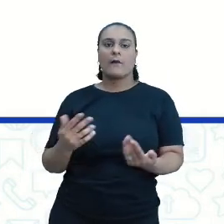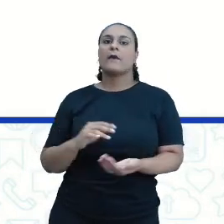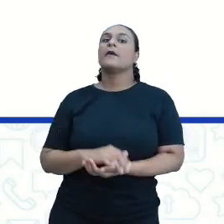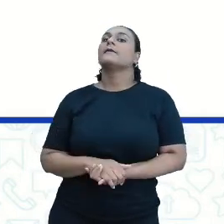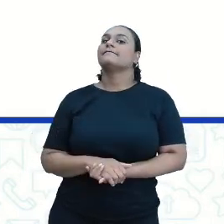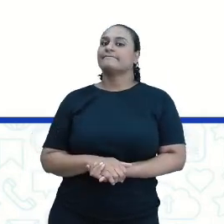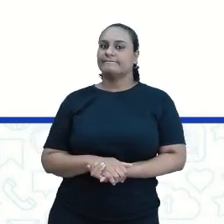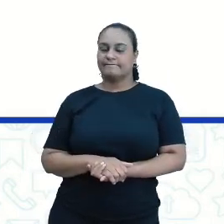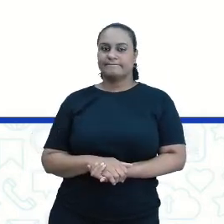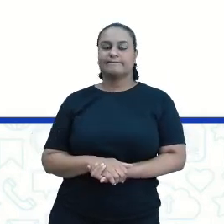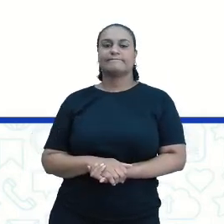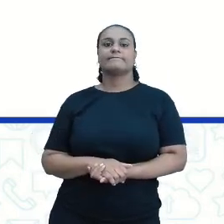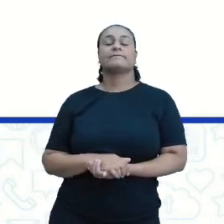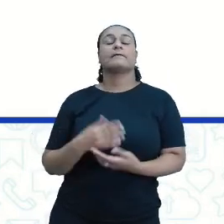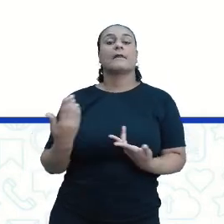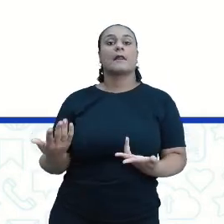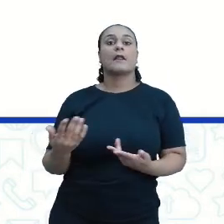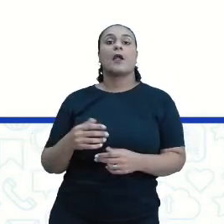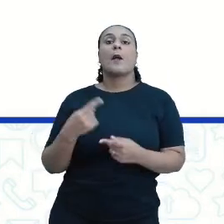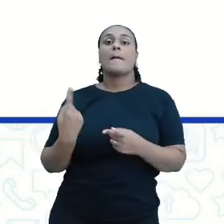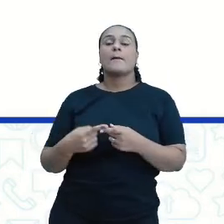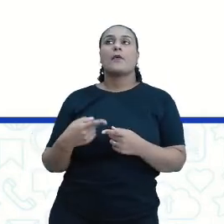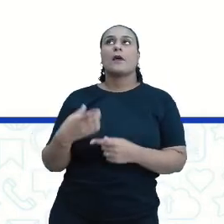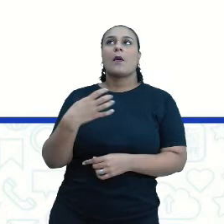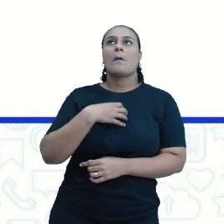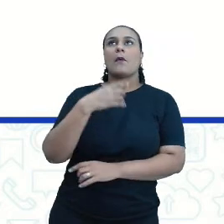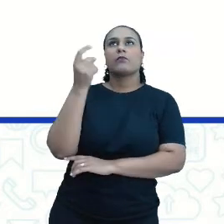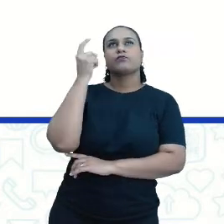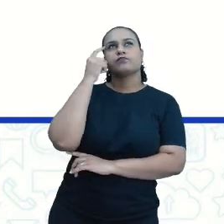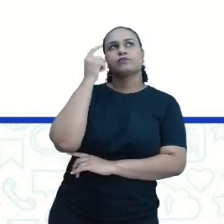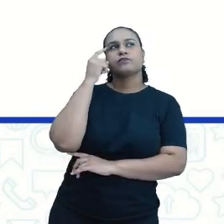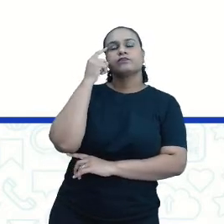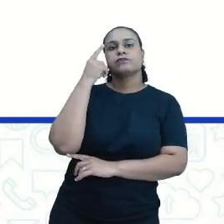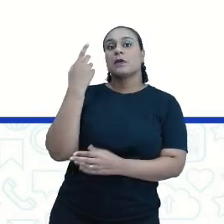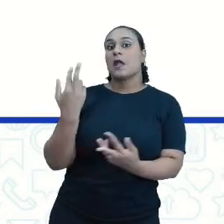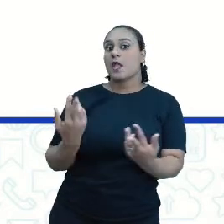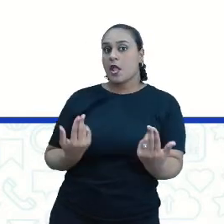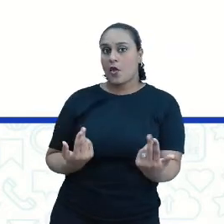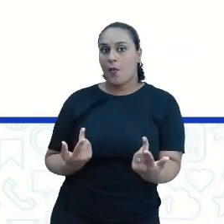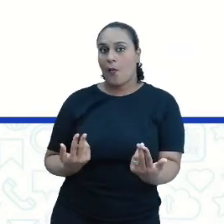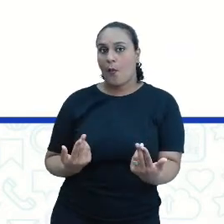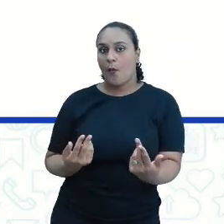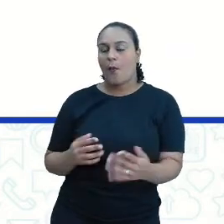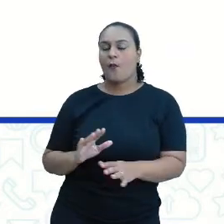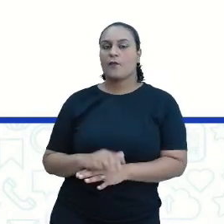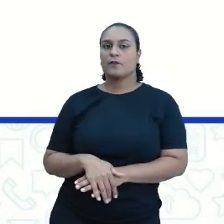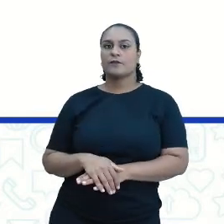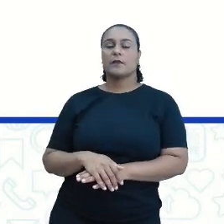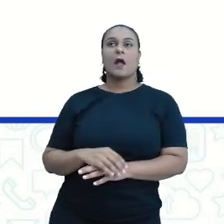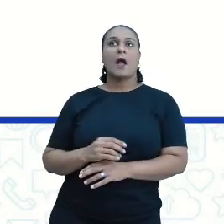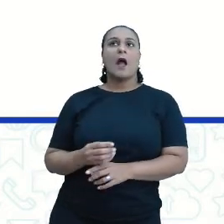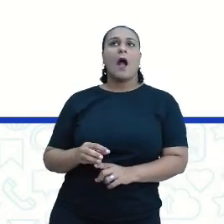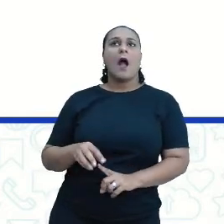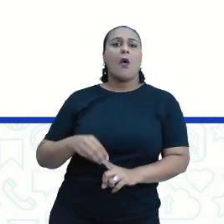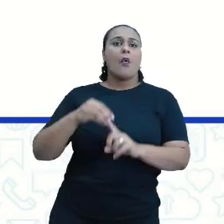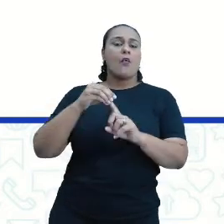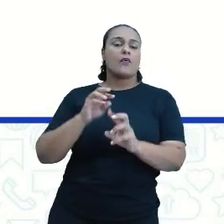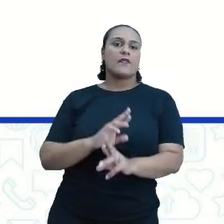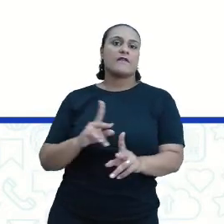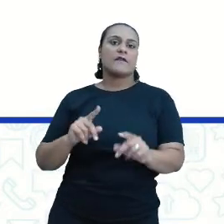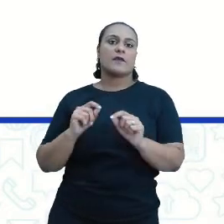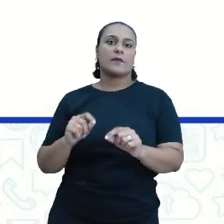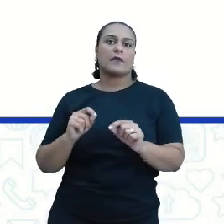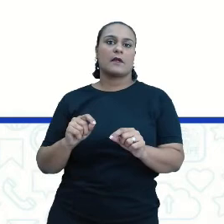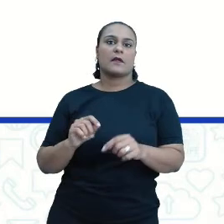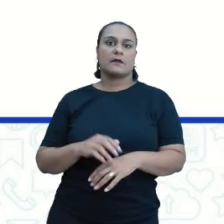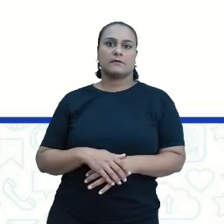do cilindro e do prisma, porque o modo de pensar vai ser exatamente igual. A única coisa que vai ter uma distinção é porque o